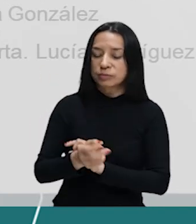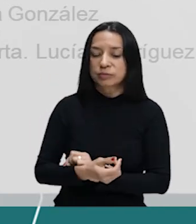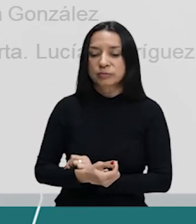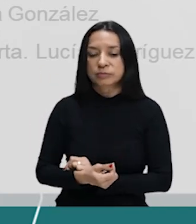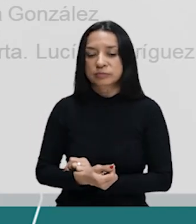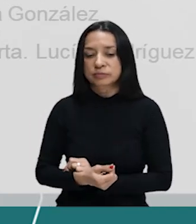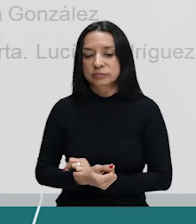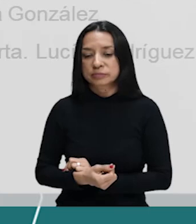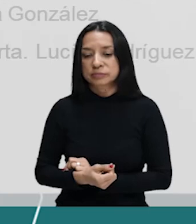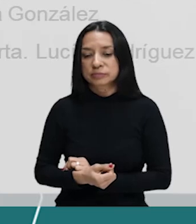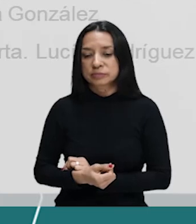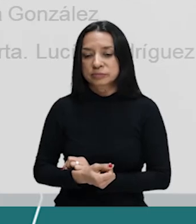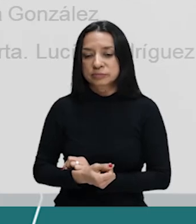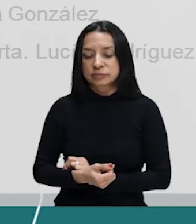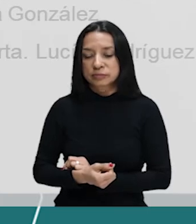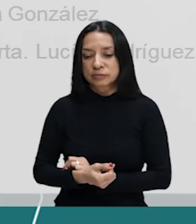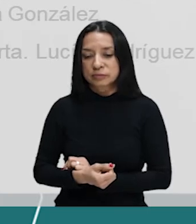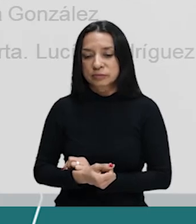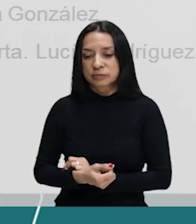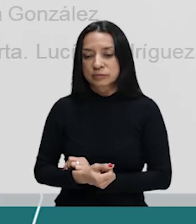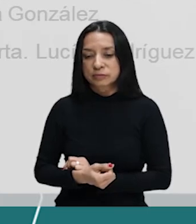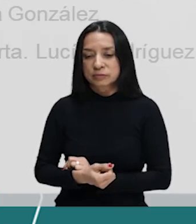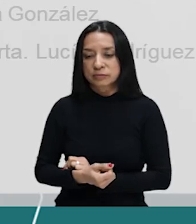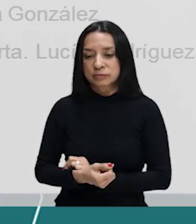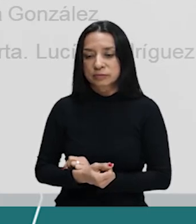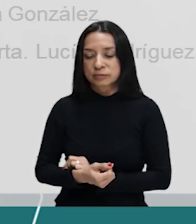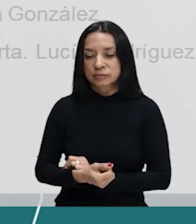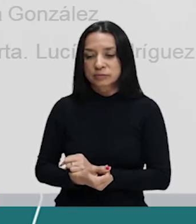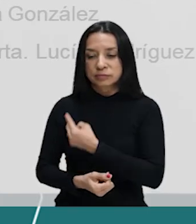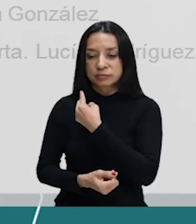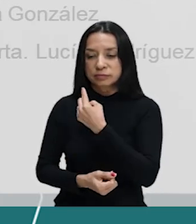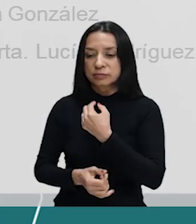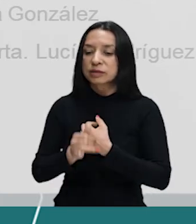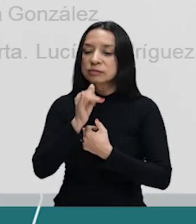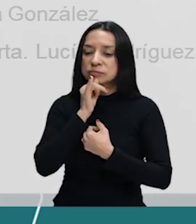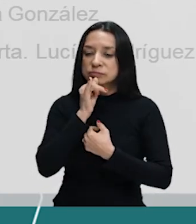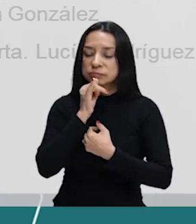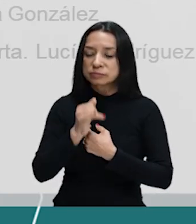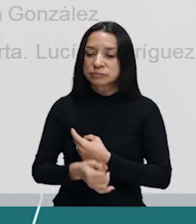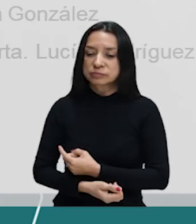senhor Pérez, senhora Álvares, senhorita Palacios.